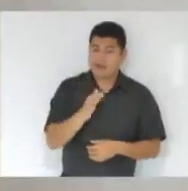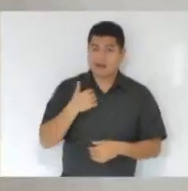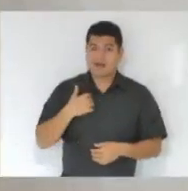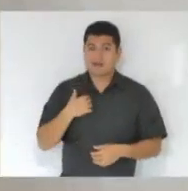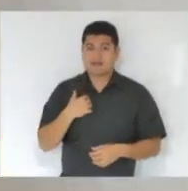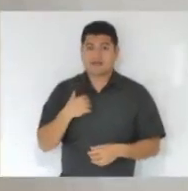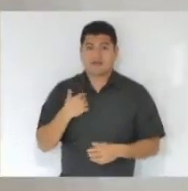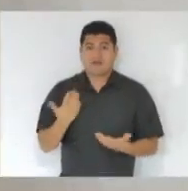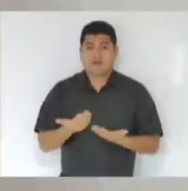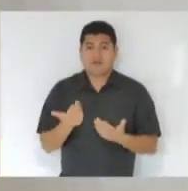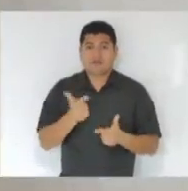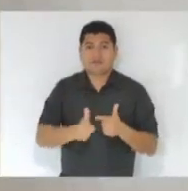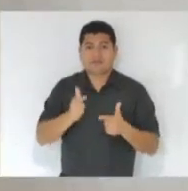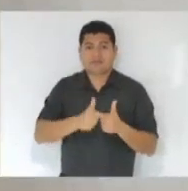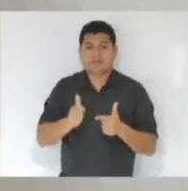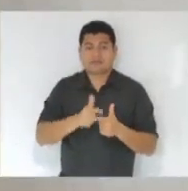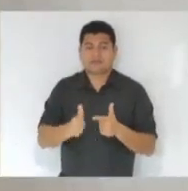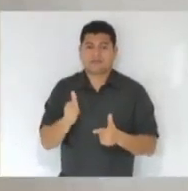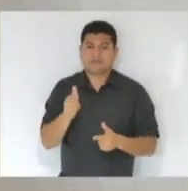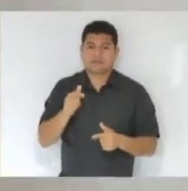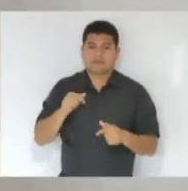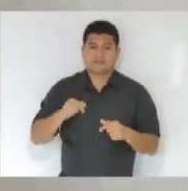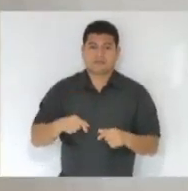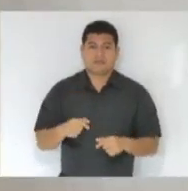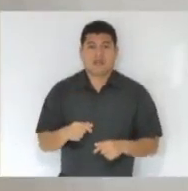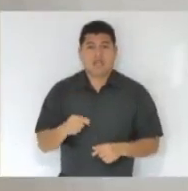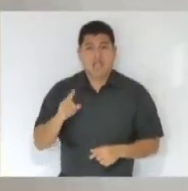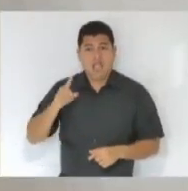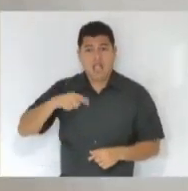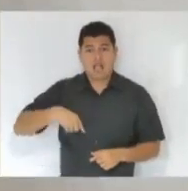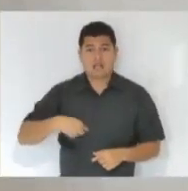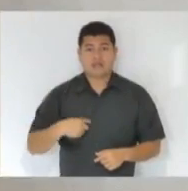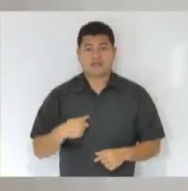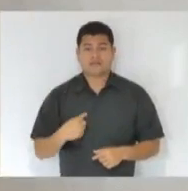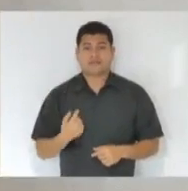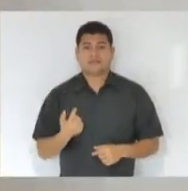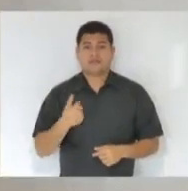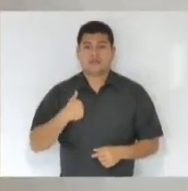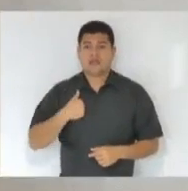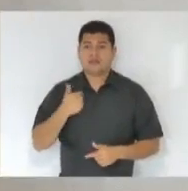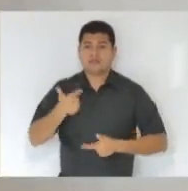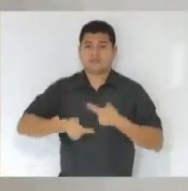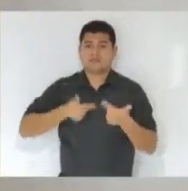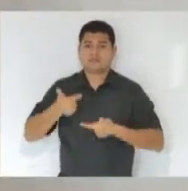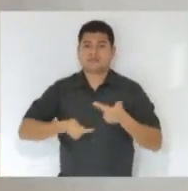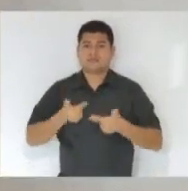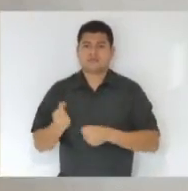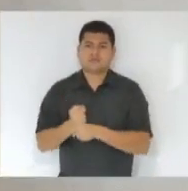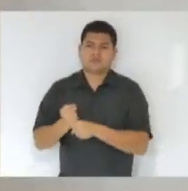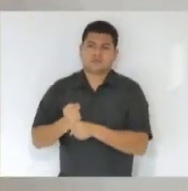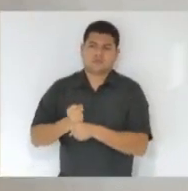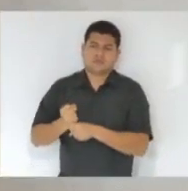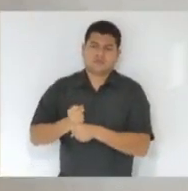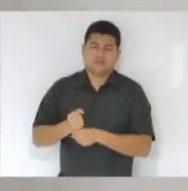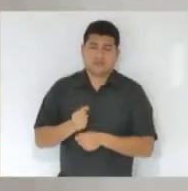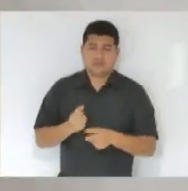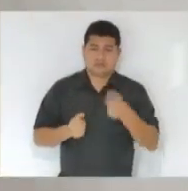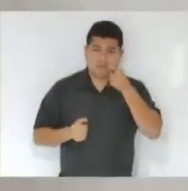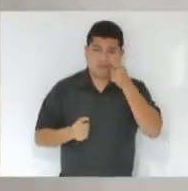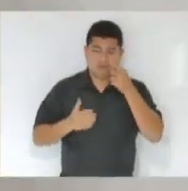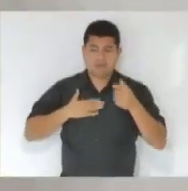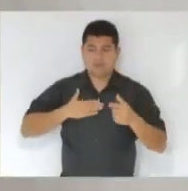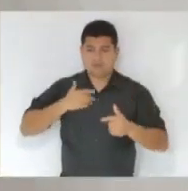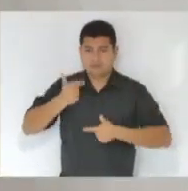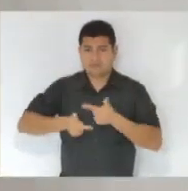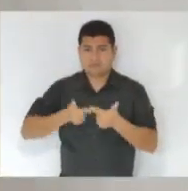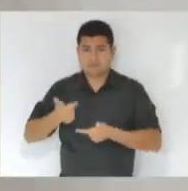nossa atuação, e eu trago aqui um exemplo bem concreto, eu trabalhei durante anos, quem acompanhou meu trabalho aqui, até